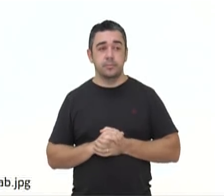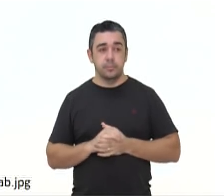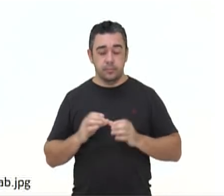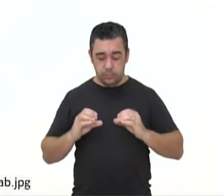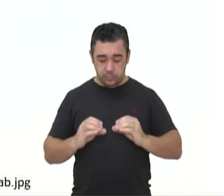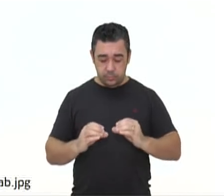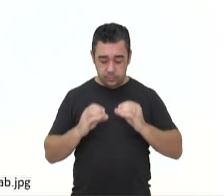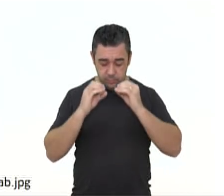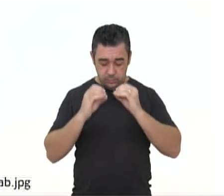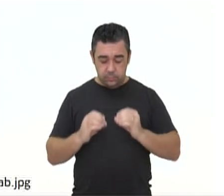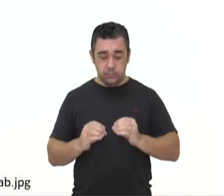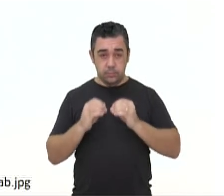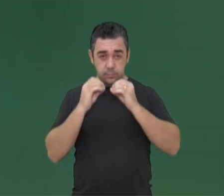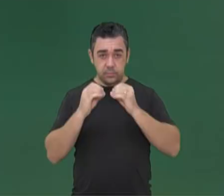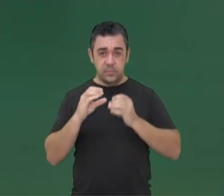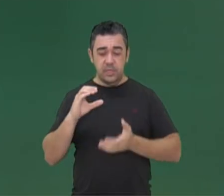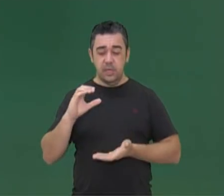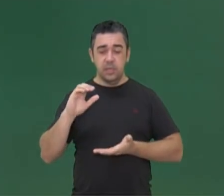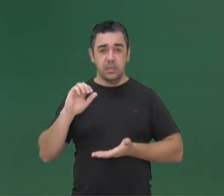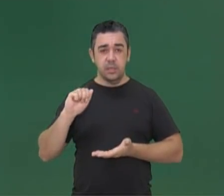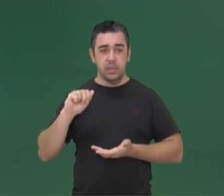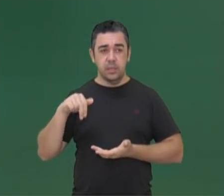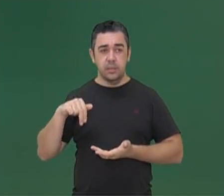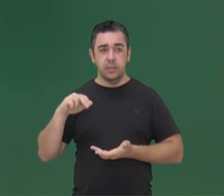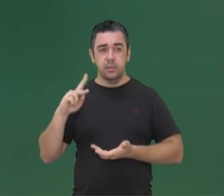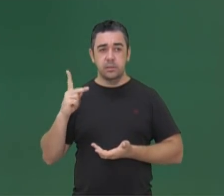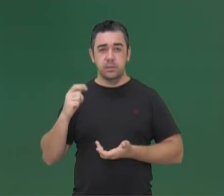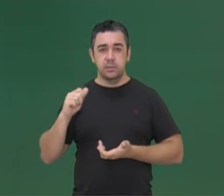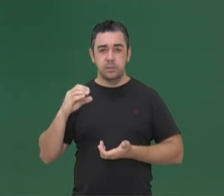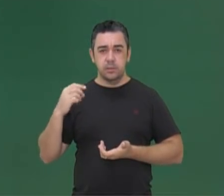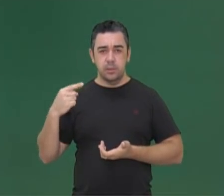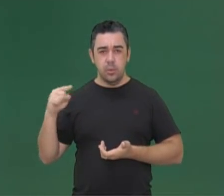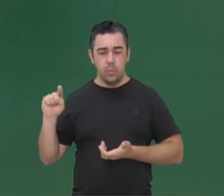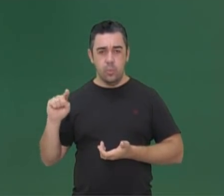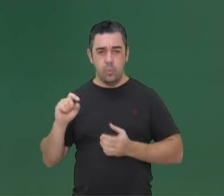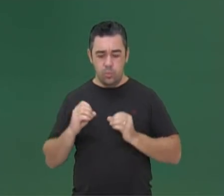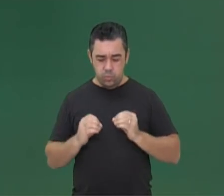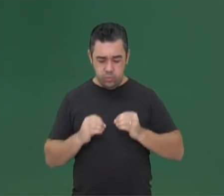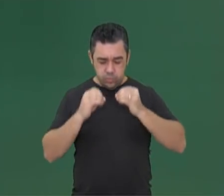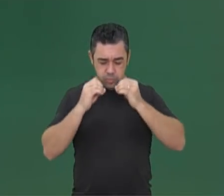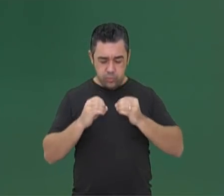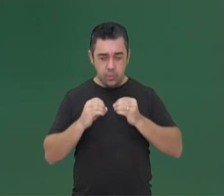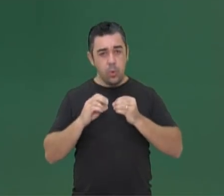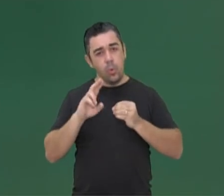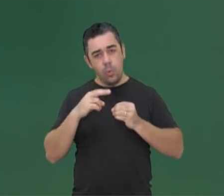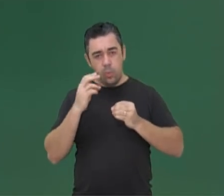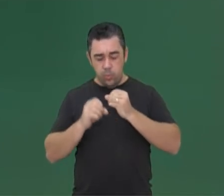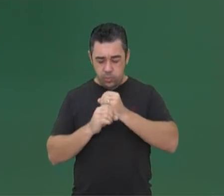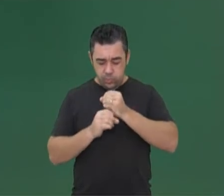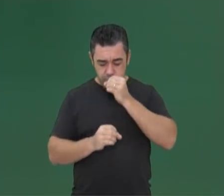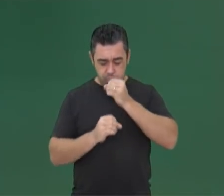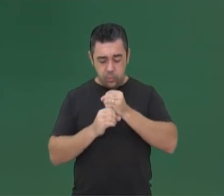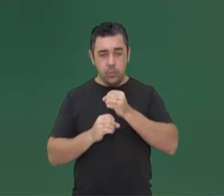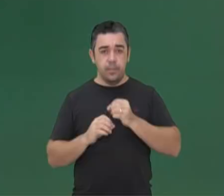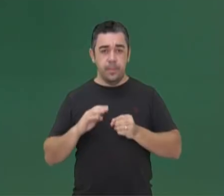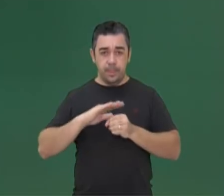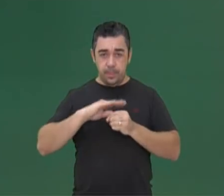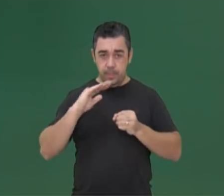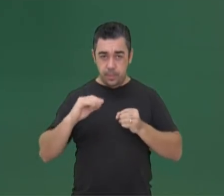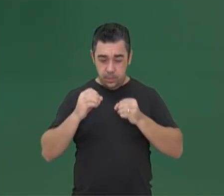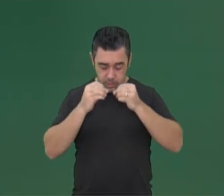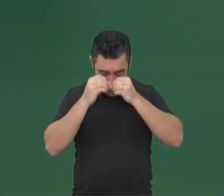de canhão. Ele é um tubo cilíndrico, onde numa ponta eu tenho a lente